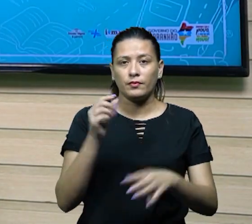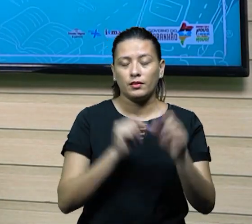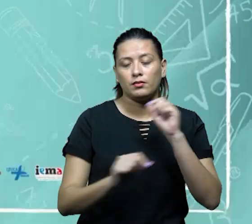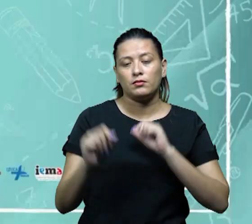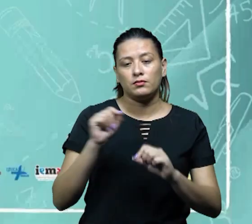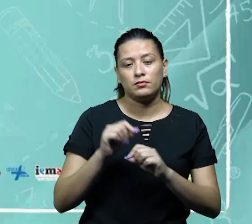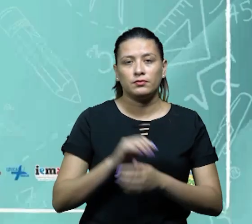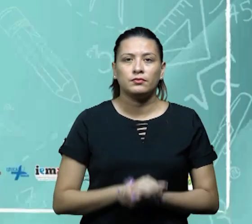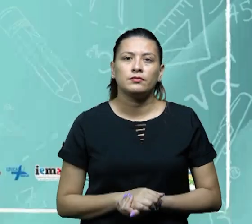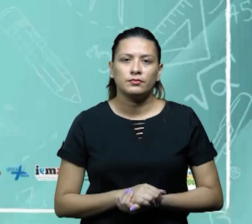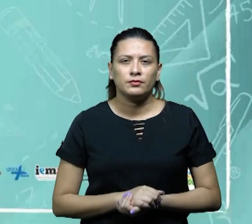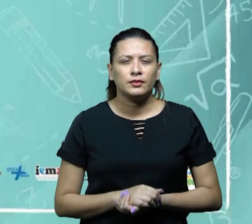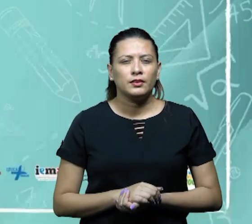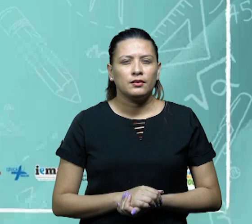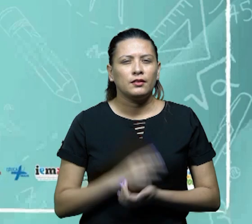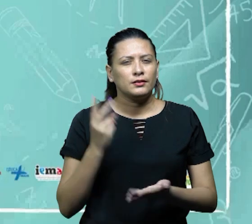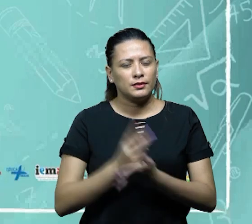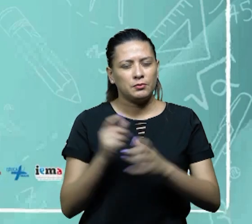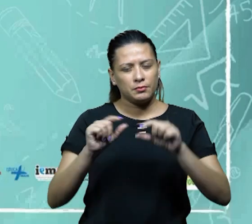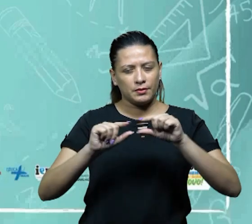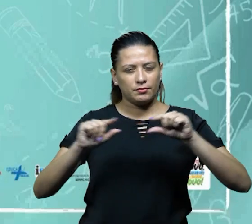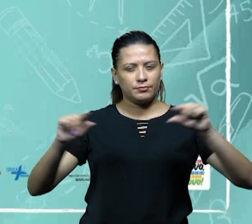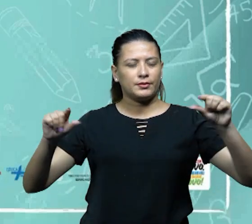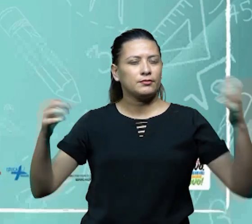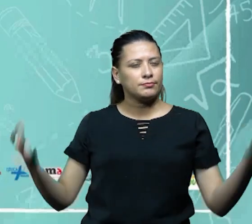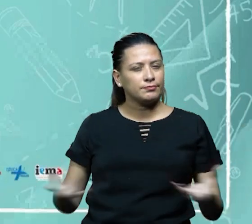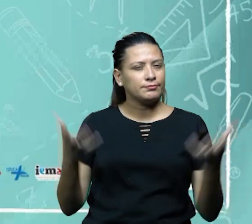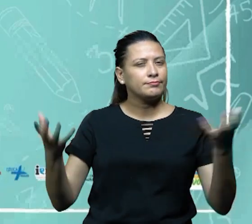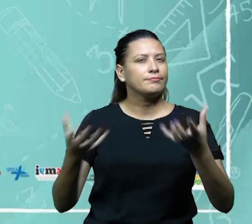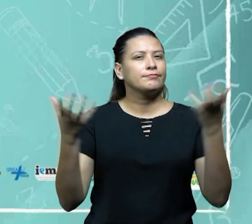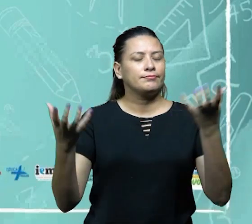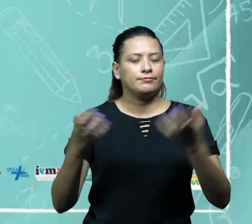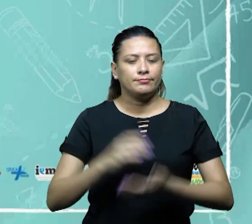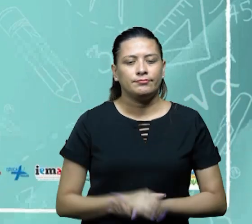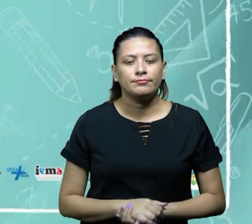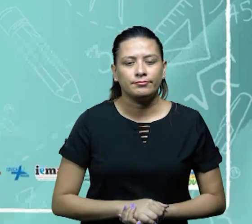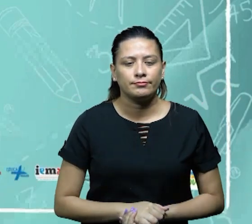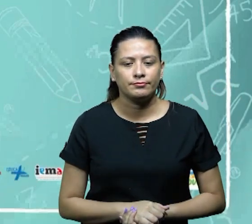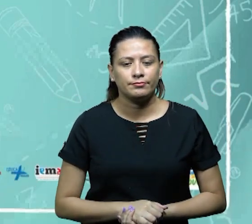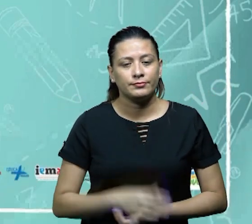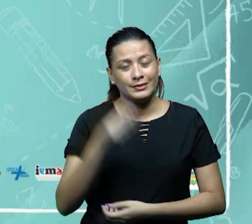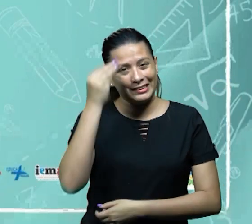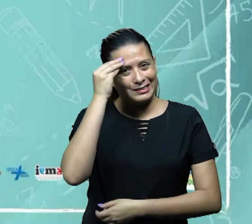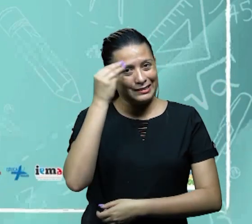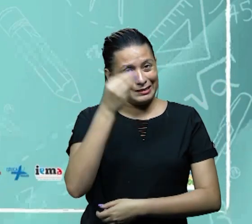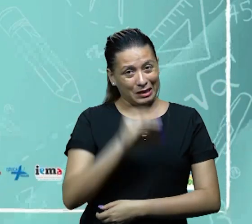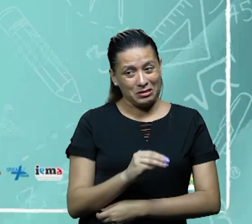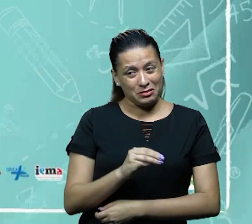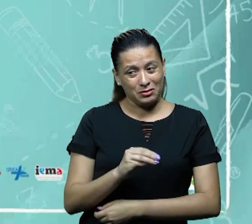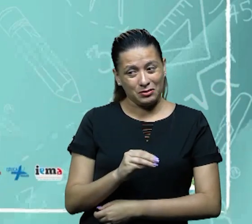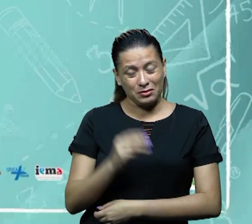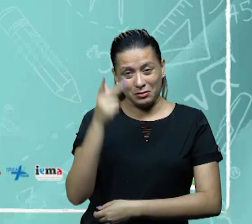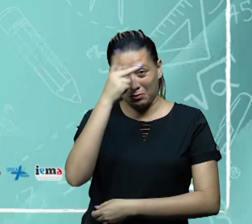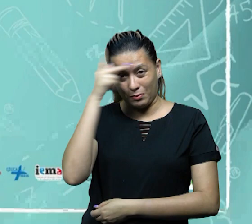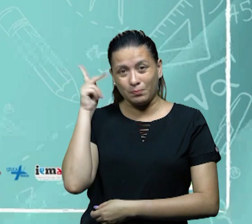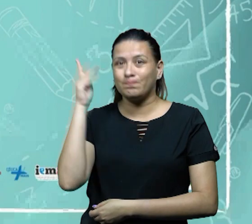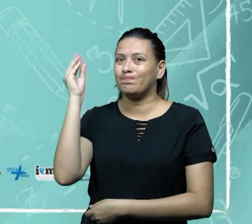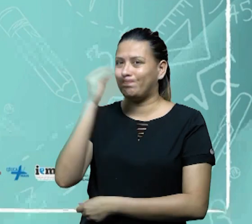existia. Uma conclusão, eu gosto sempre de trazer umas frases de efeitos, que é para fortalecer o que a gente